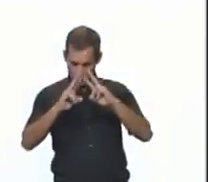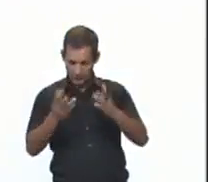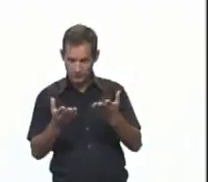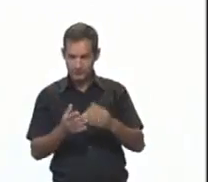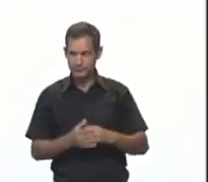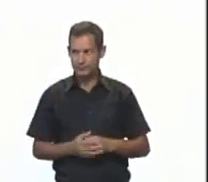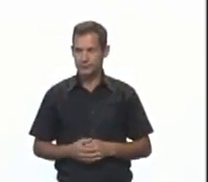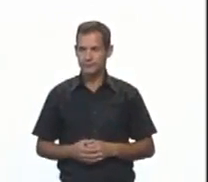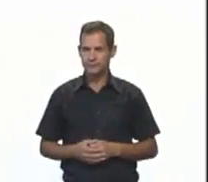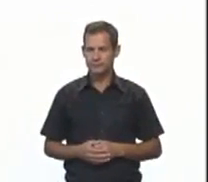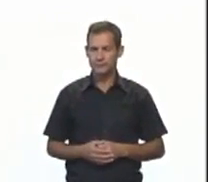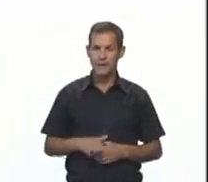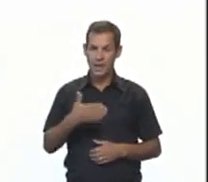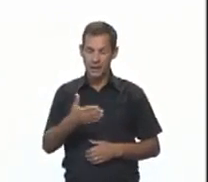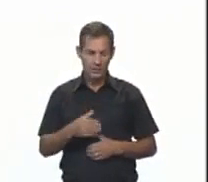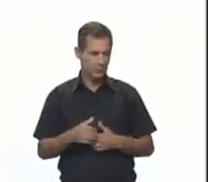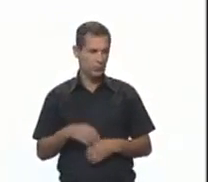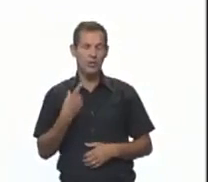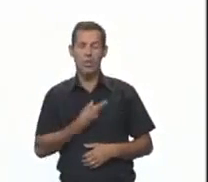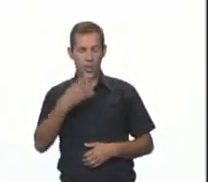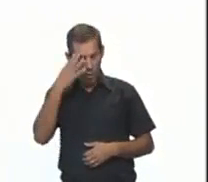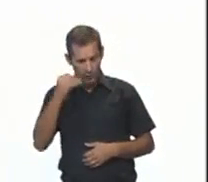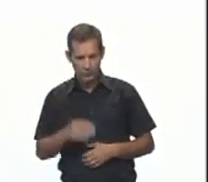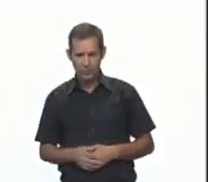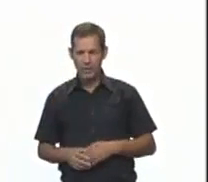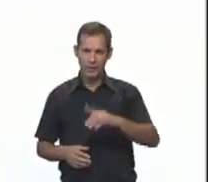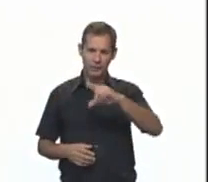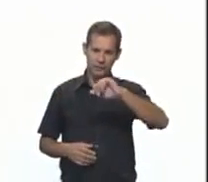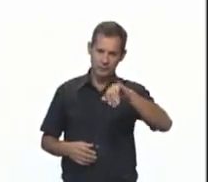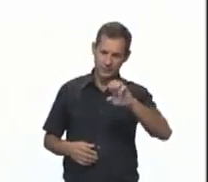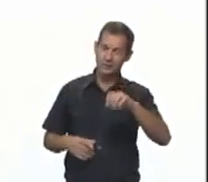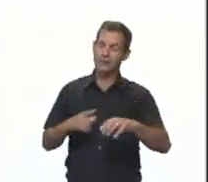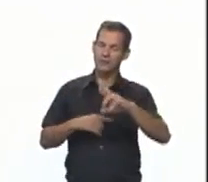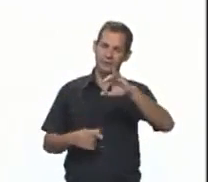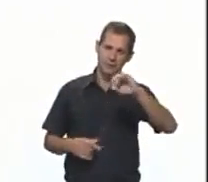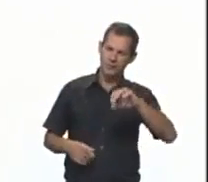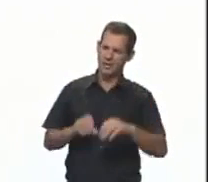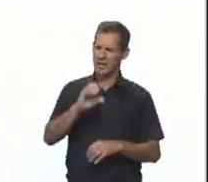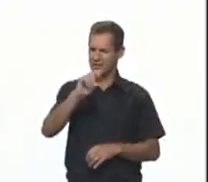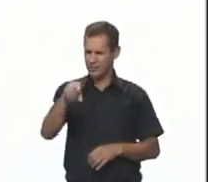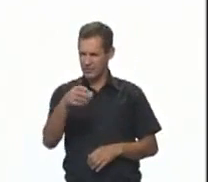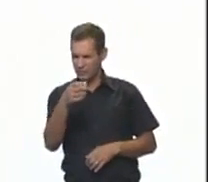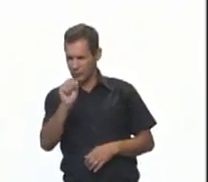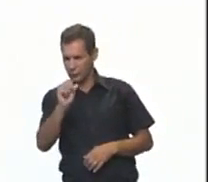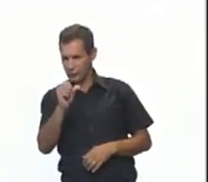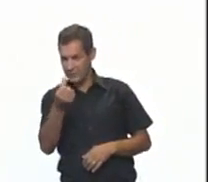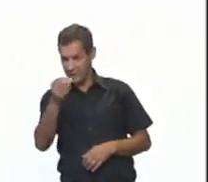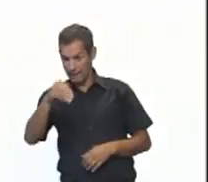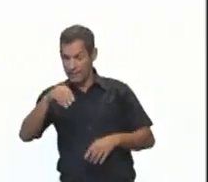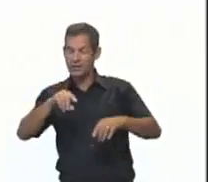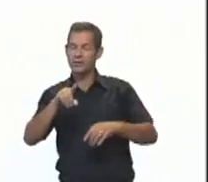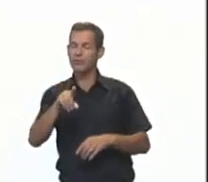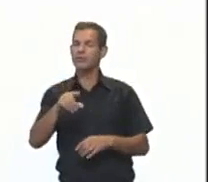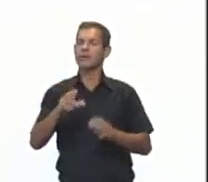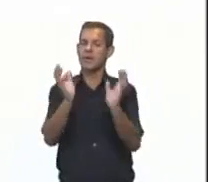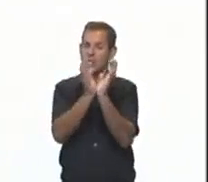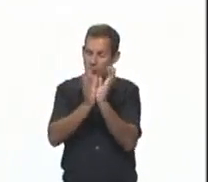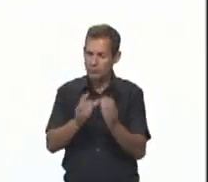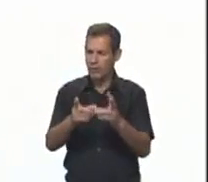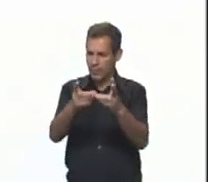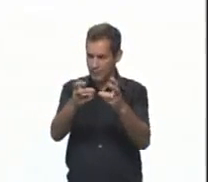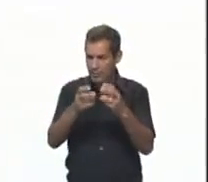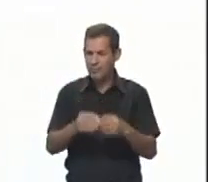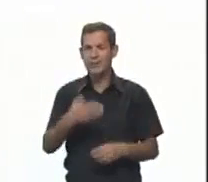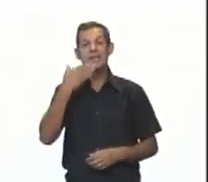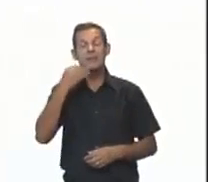Acompanhe. Então, a gente sabe que a laje possui um raio de 0,86 metros, e então você e sua equipe vão